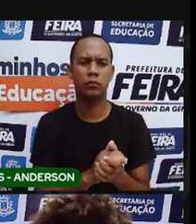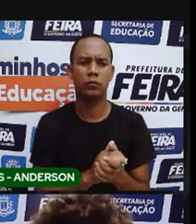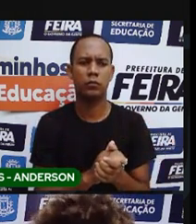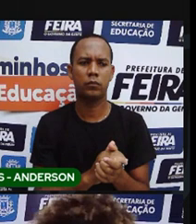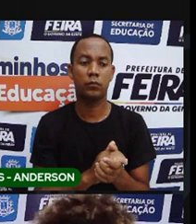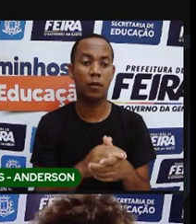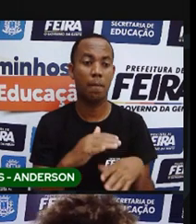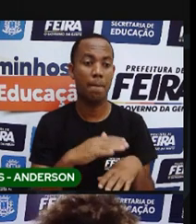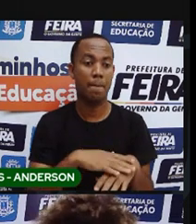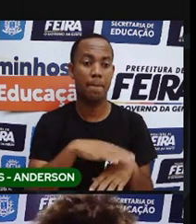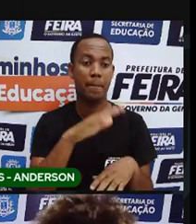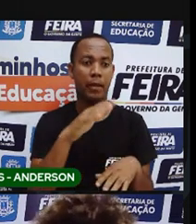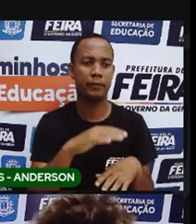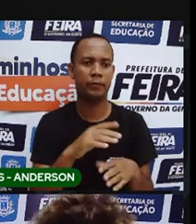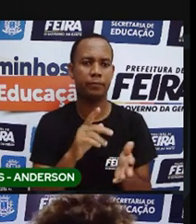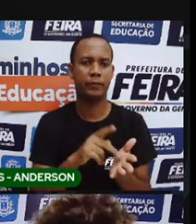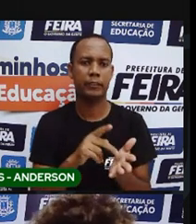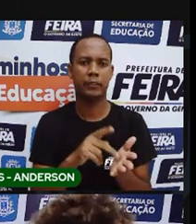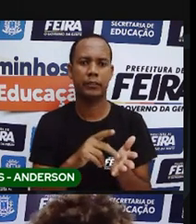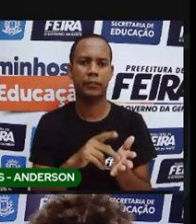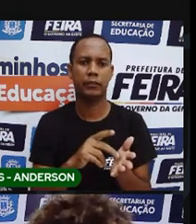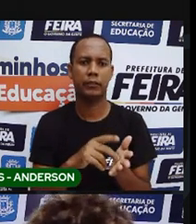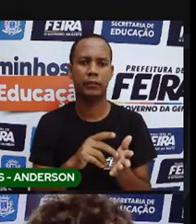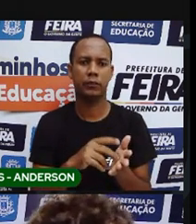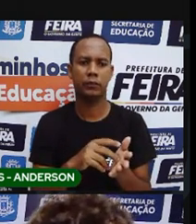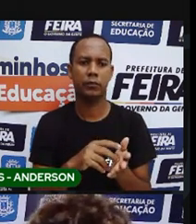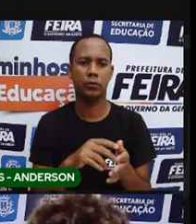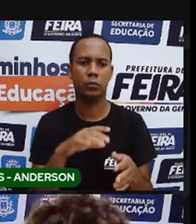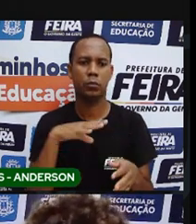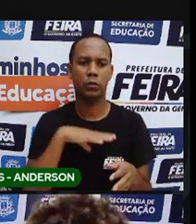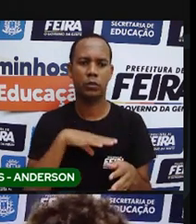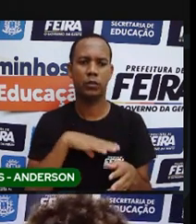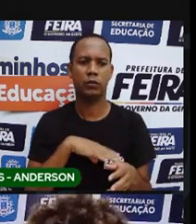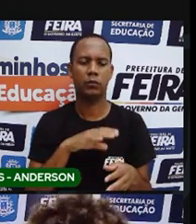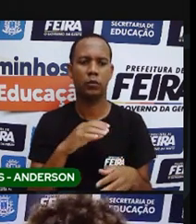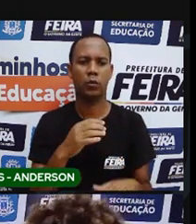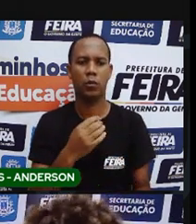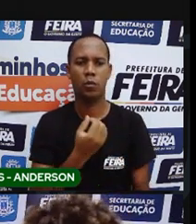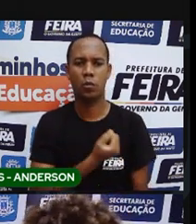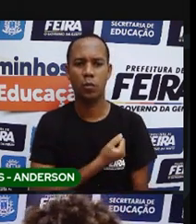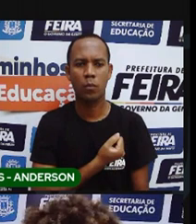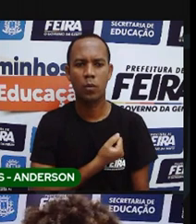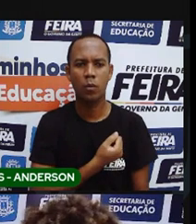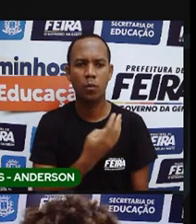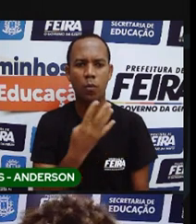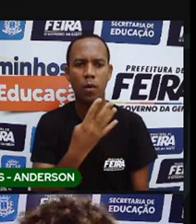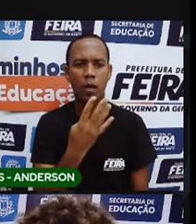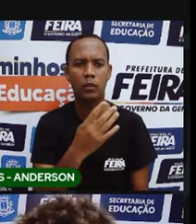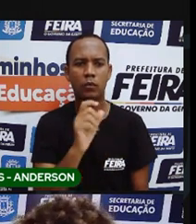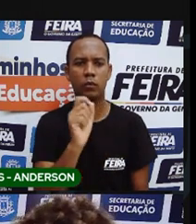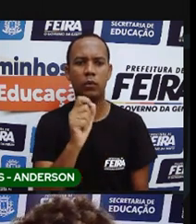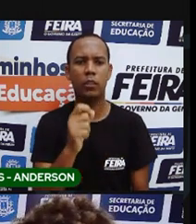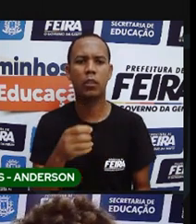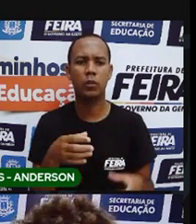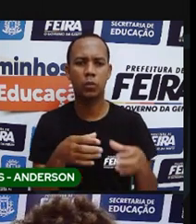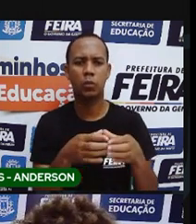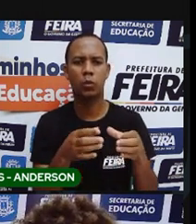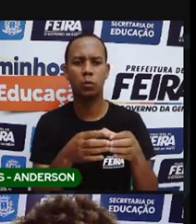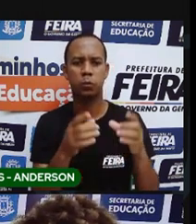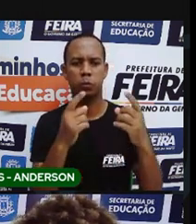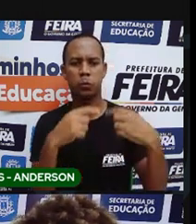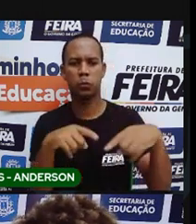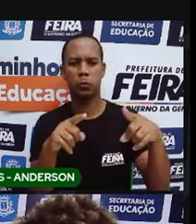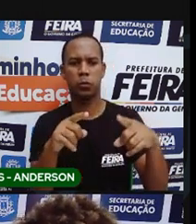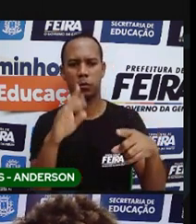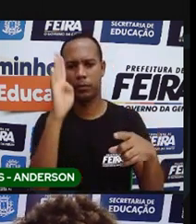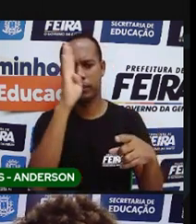eram os maiores, na verdade, na época da chegada dos portugueses? Questão 4. Quem liderou a invasão portuguesa no Brasil?